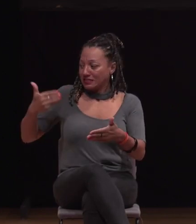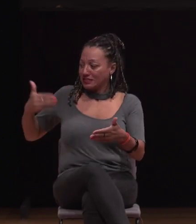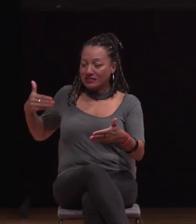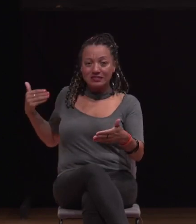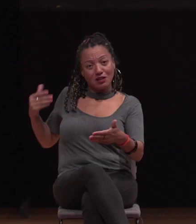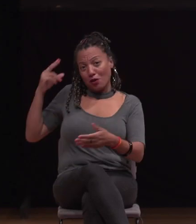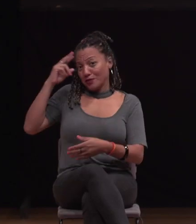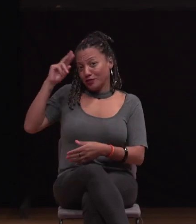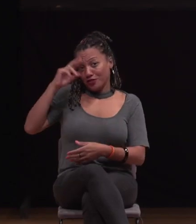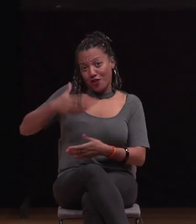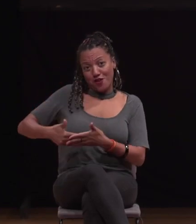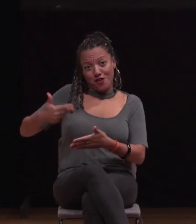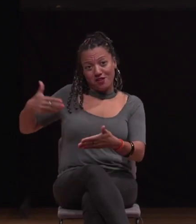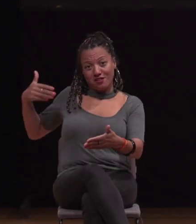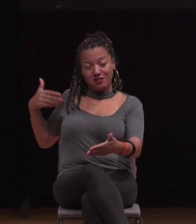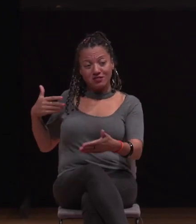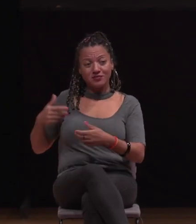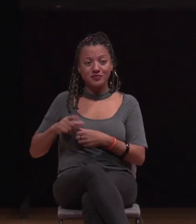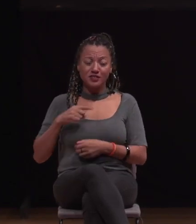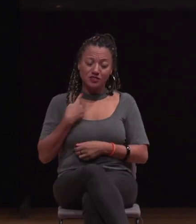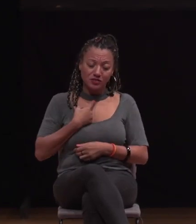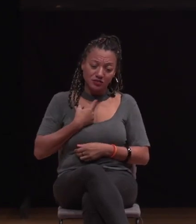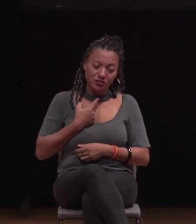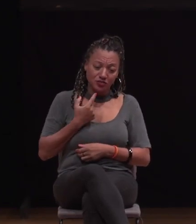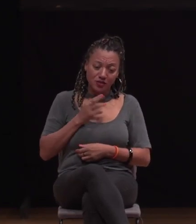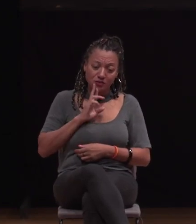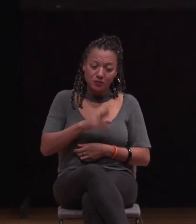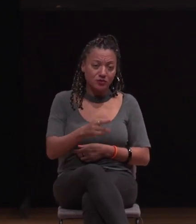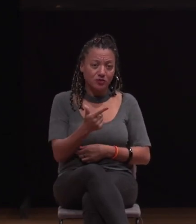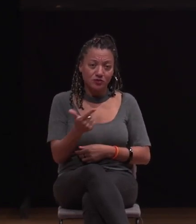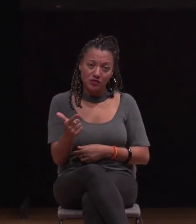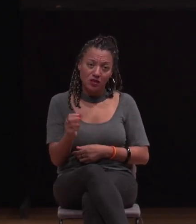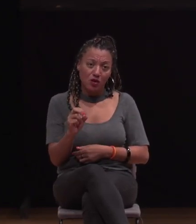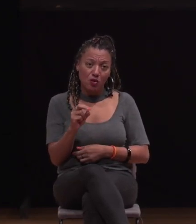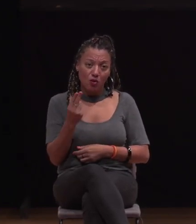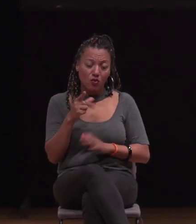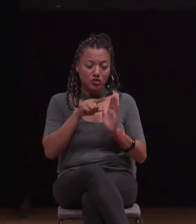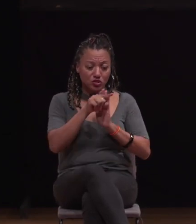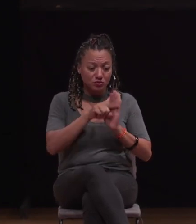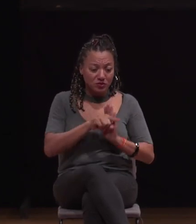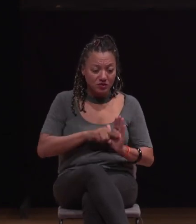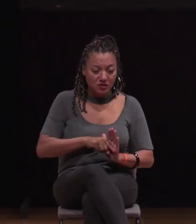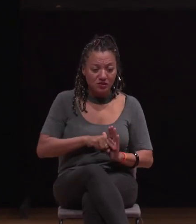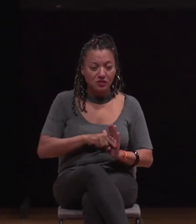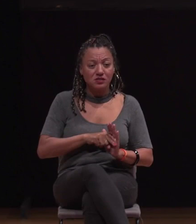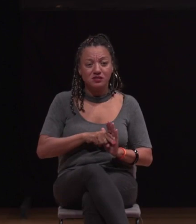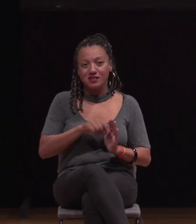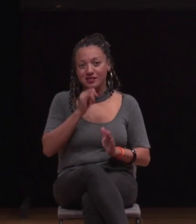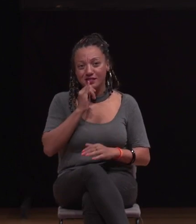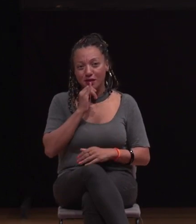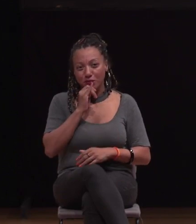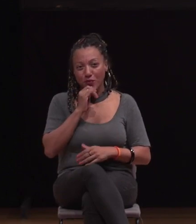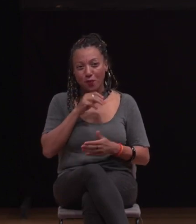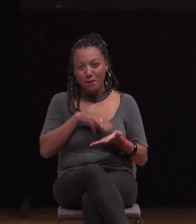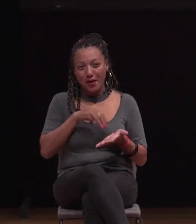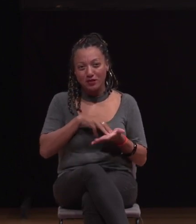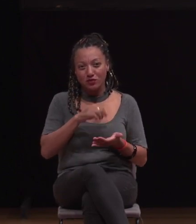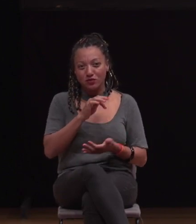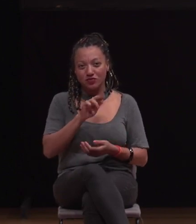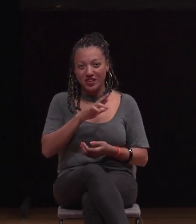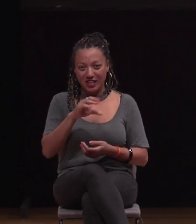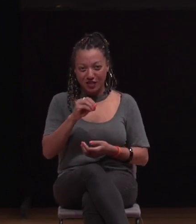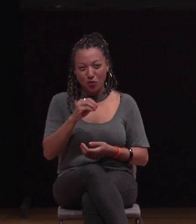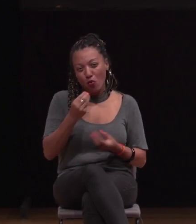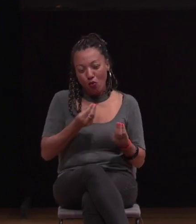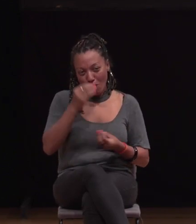que a gente segue quando a gente faz pesquisa, um plano de investigação, de alfabetização, que a gente segue lá, o método Ferreiro. Não sei. Eu